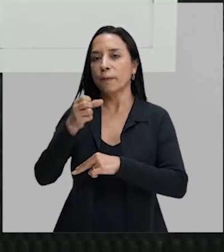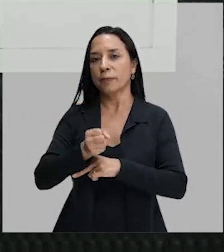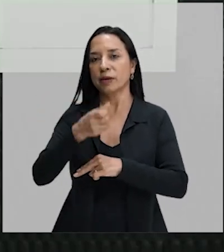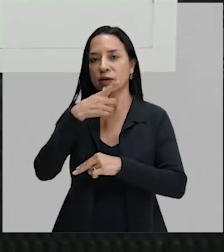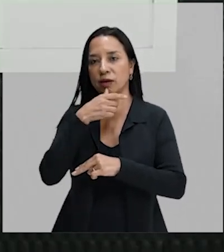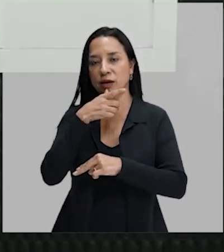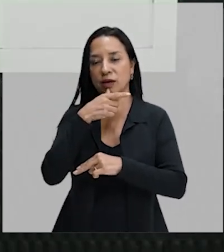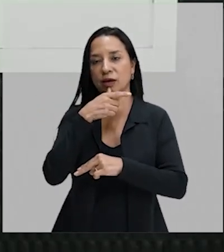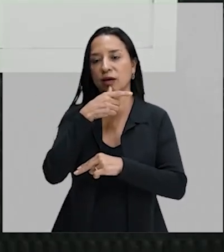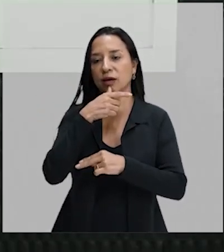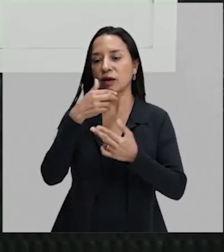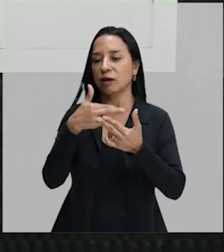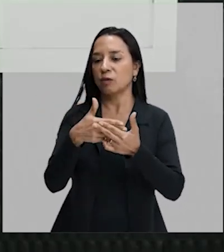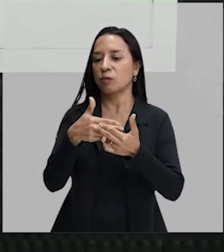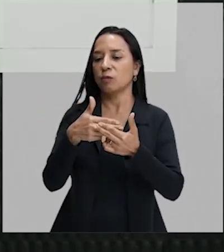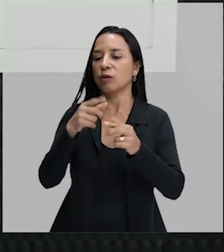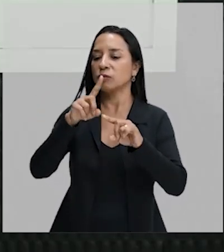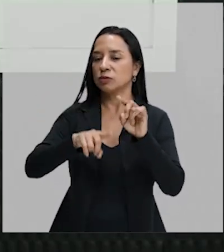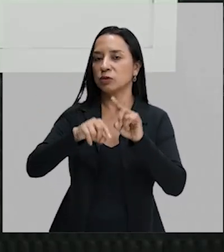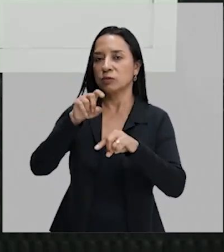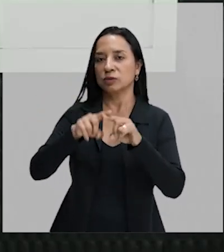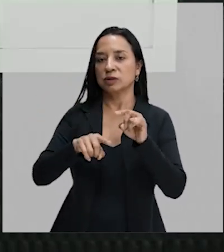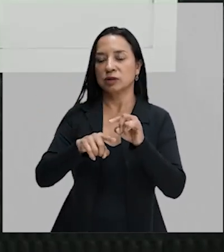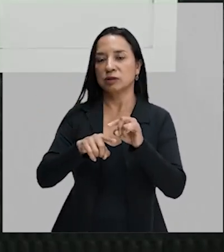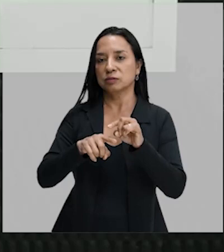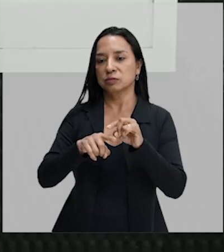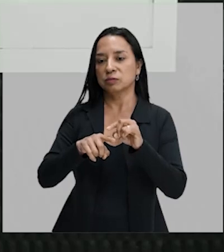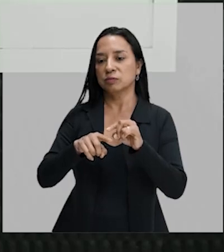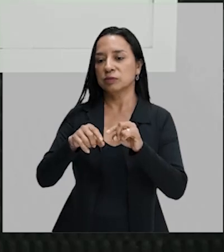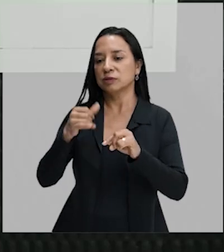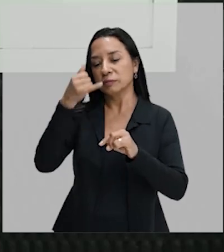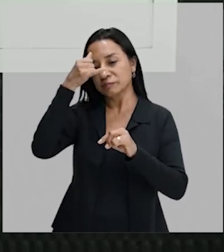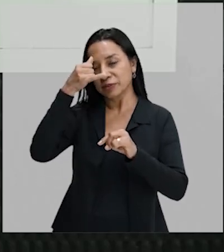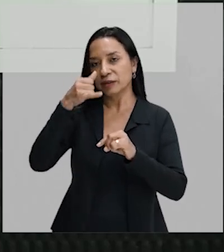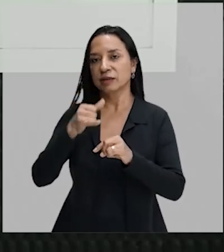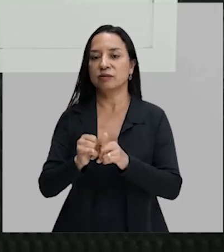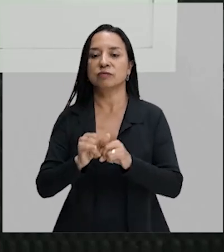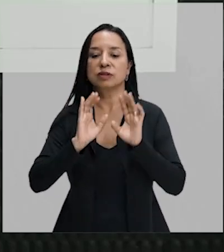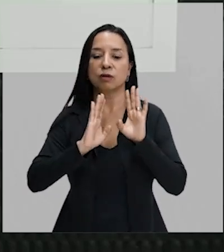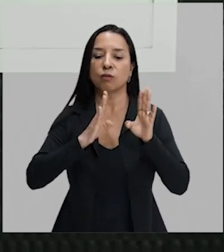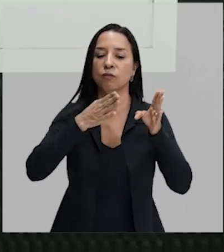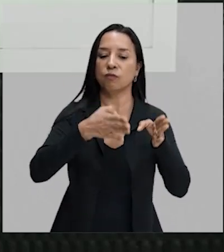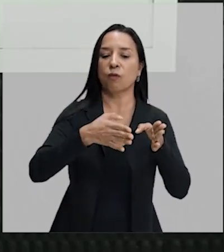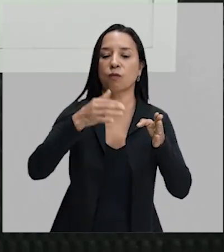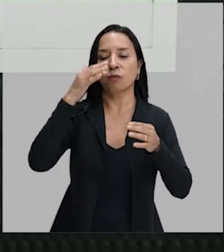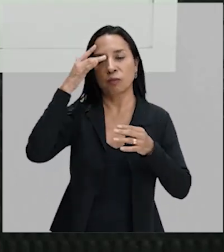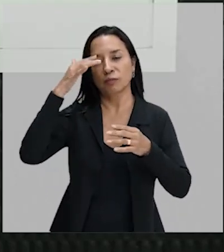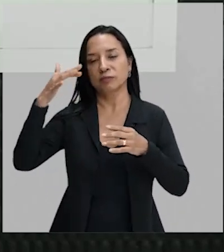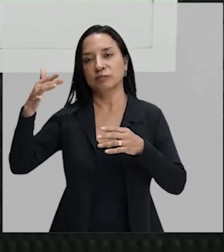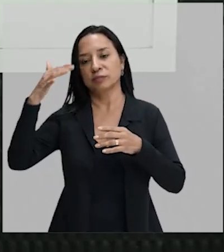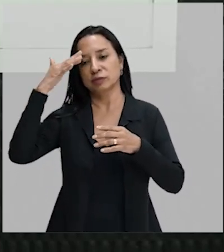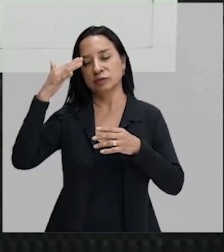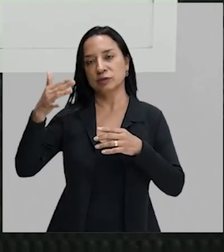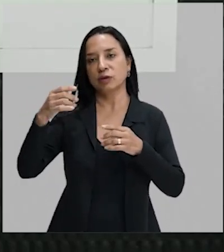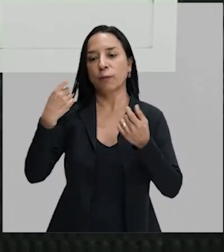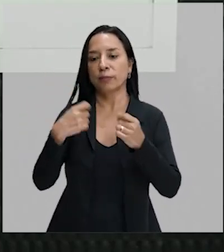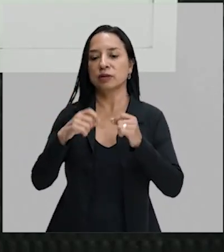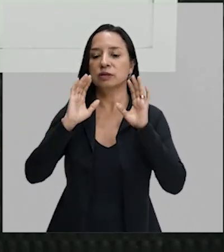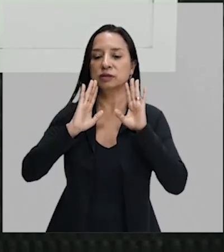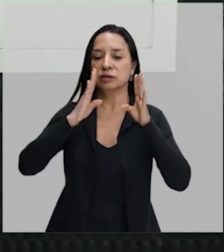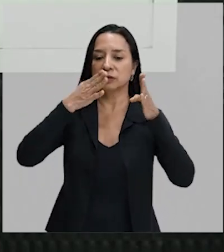legal, para poder evitar o foco ir embora. A gente precisa de concentração,